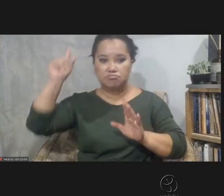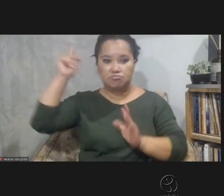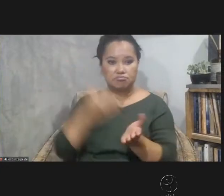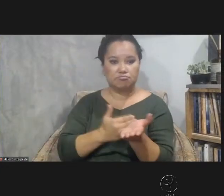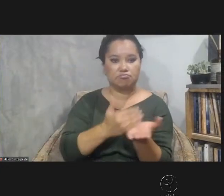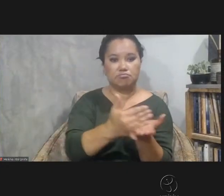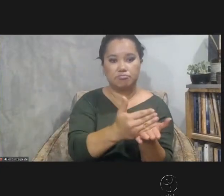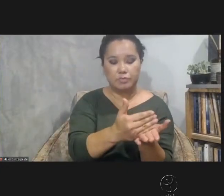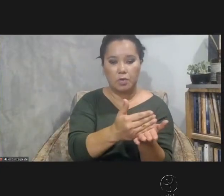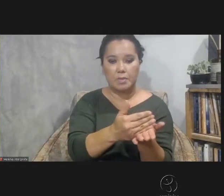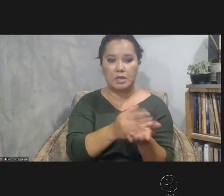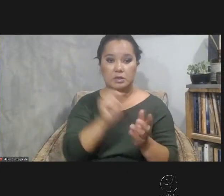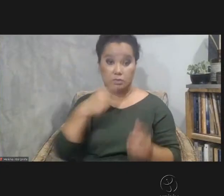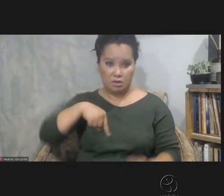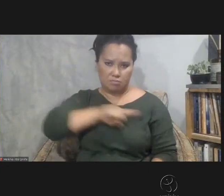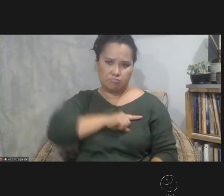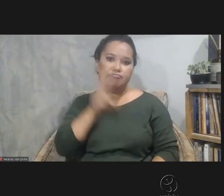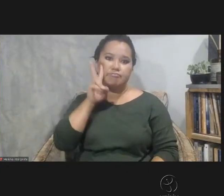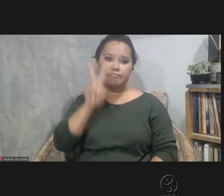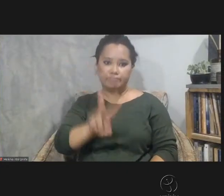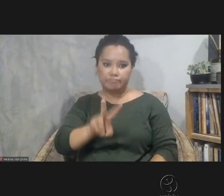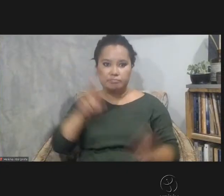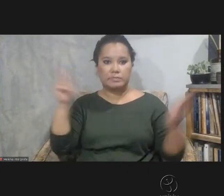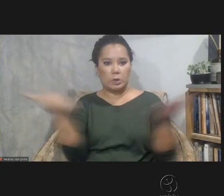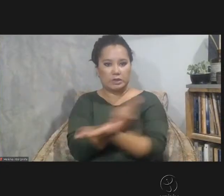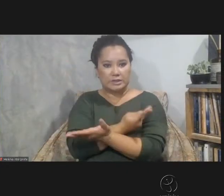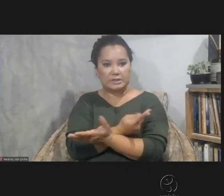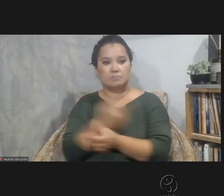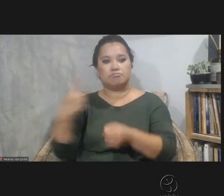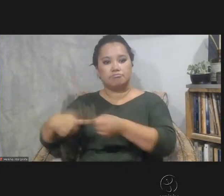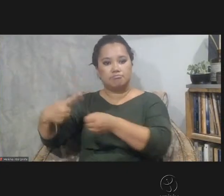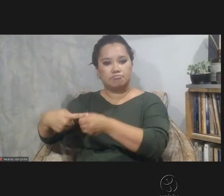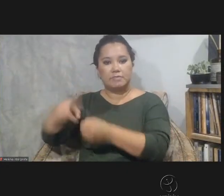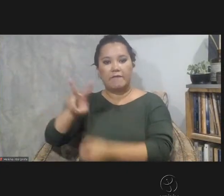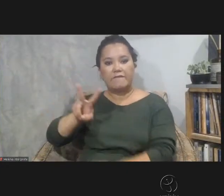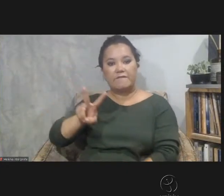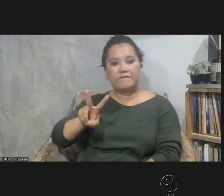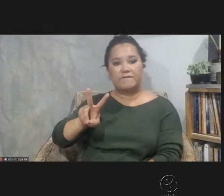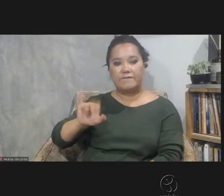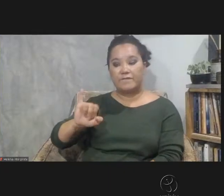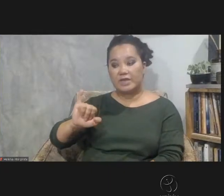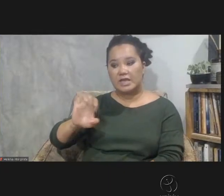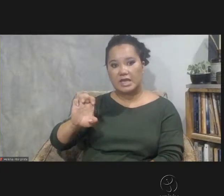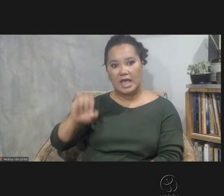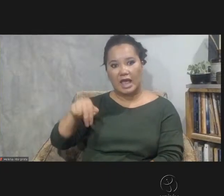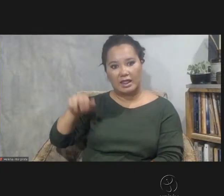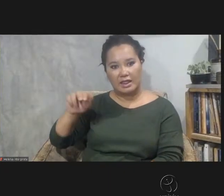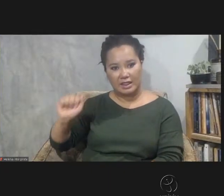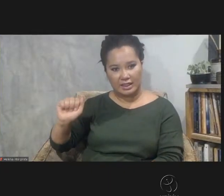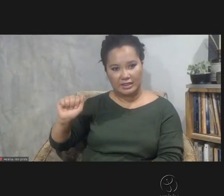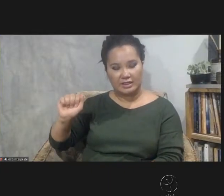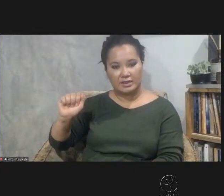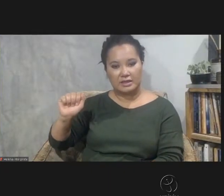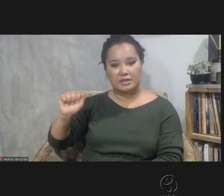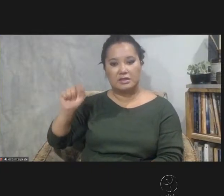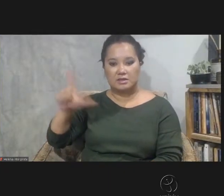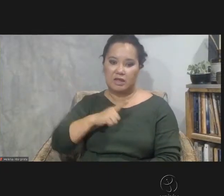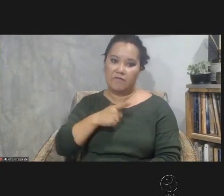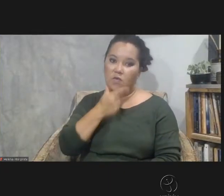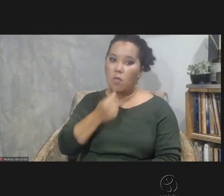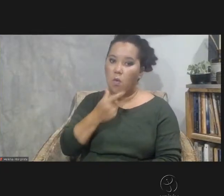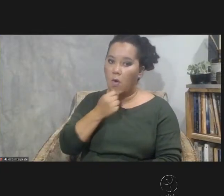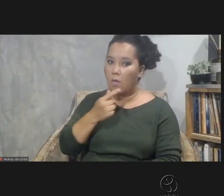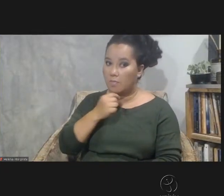vivemos em Viena, onde o fundador do movimento, Ludwig von Mises, ficou